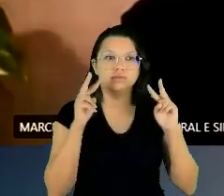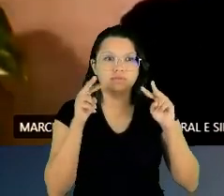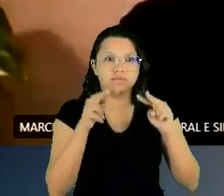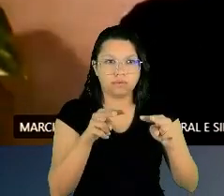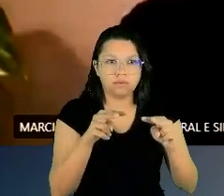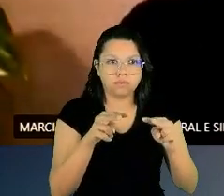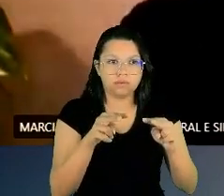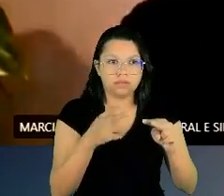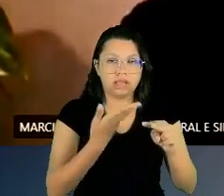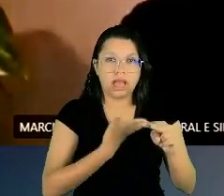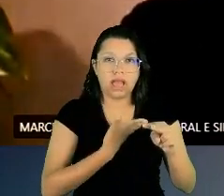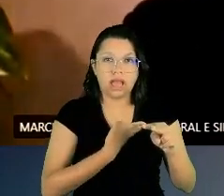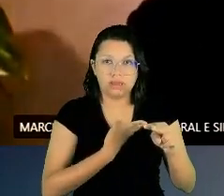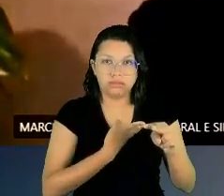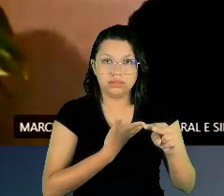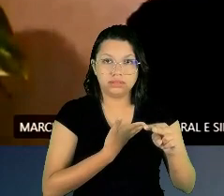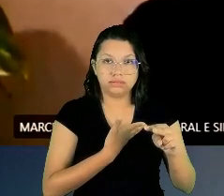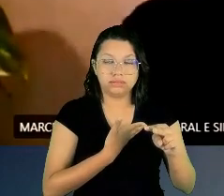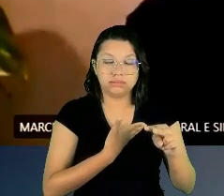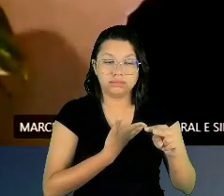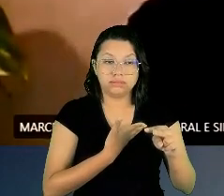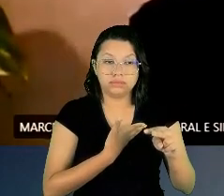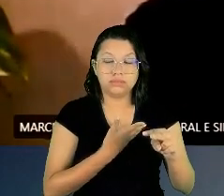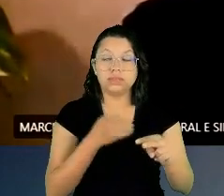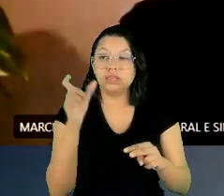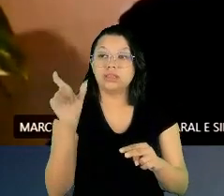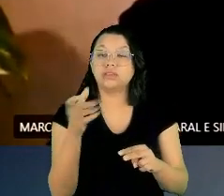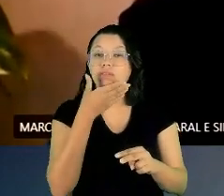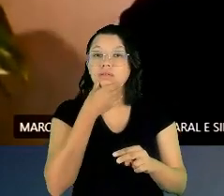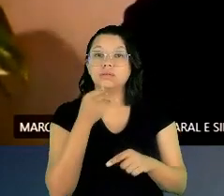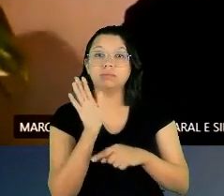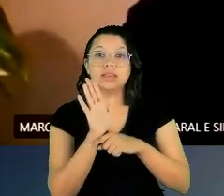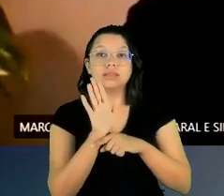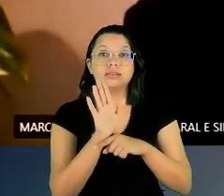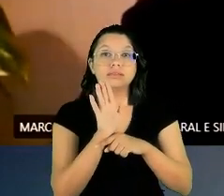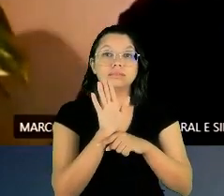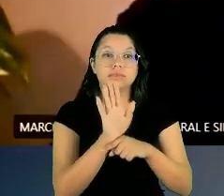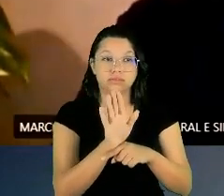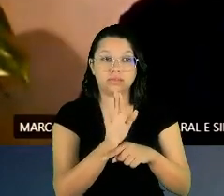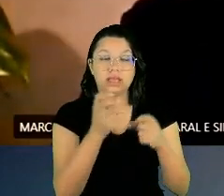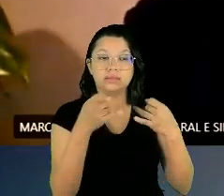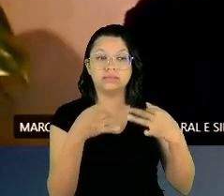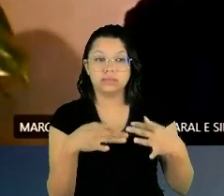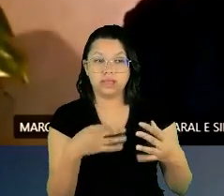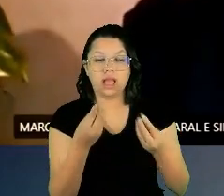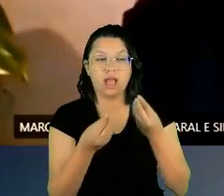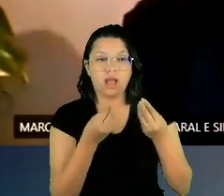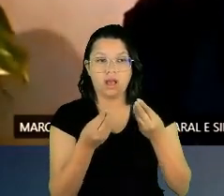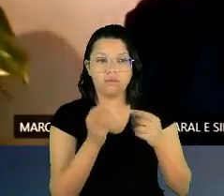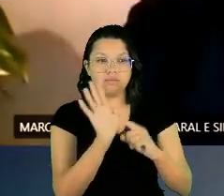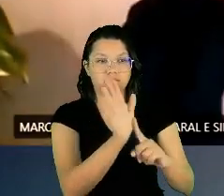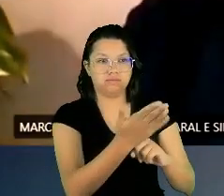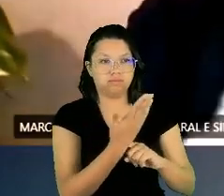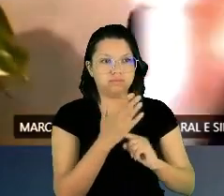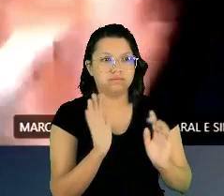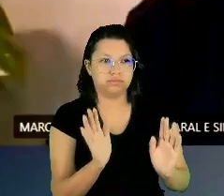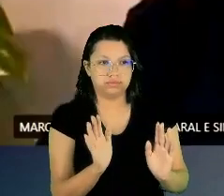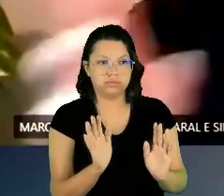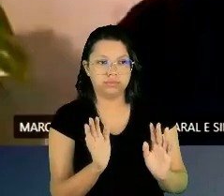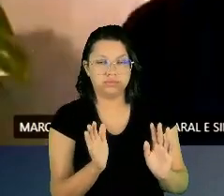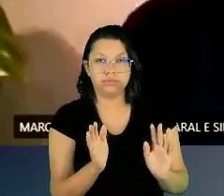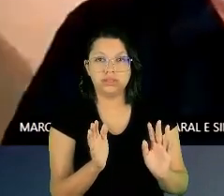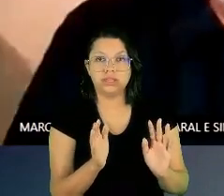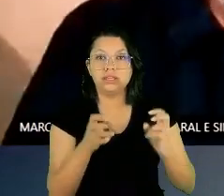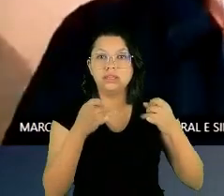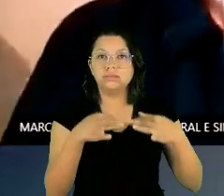belíssima loira, e o John Nash, para explicar a cooperação, ele fala, não, vocês não podem focar na loira, e ele, né, faz toda